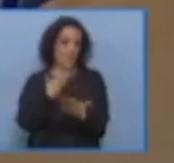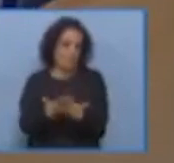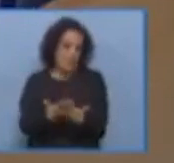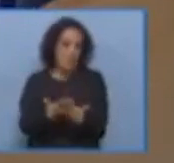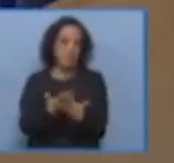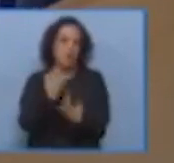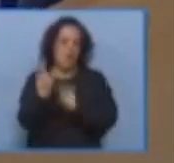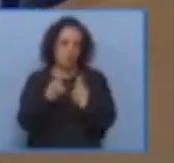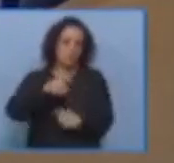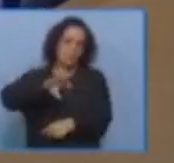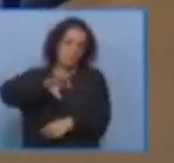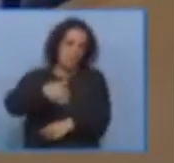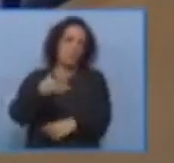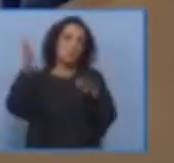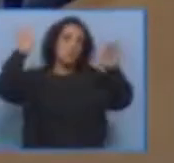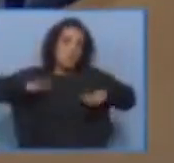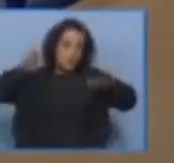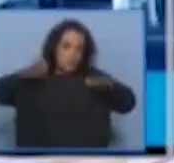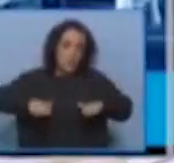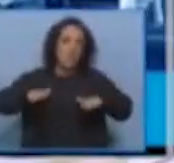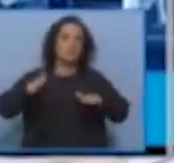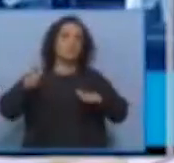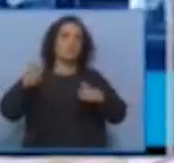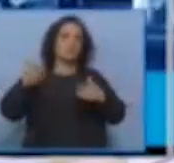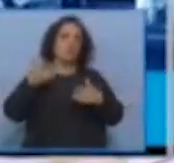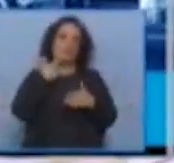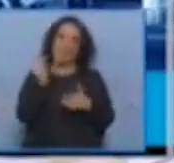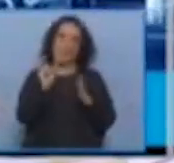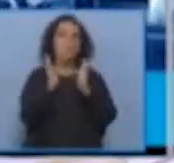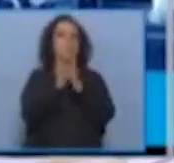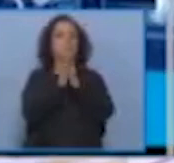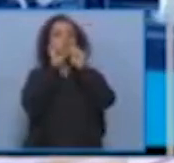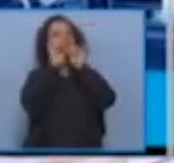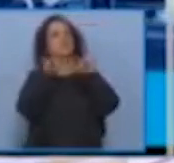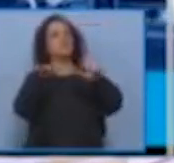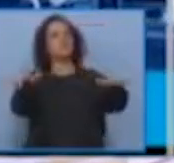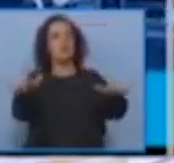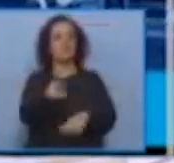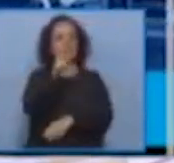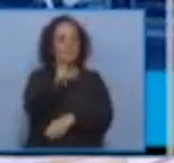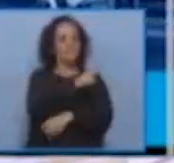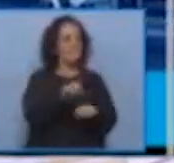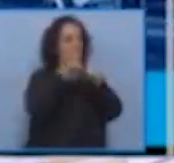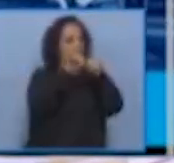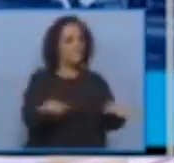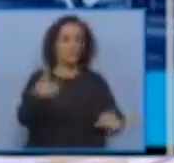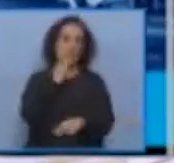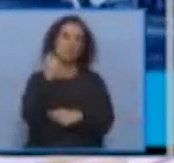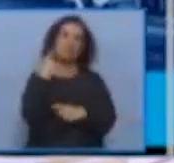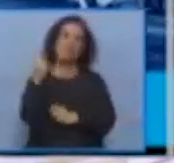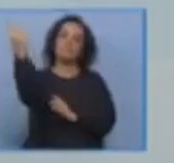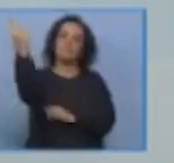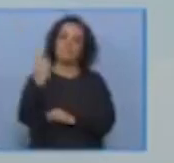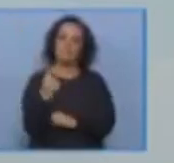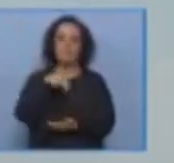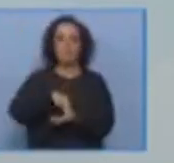necessariamente, em alguns países muçulmanos, nem se pode evangelizar, portanto, não se pode catequizar ninguém, é só uma presença de oração, porque